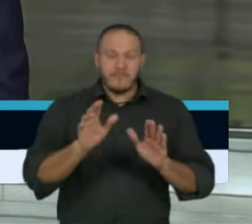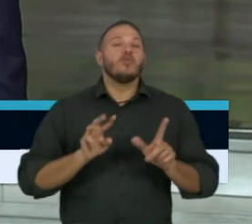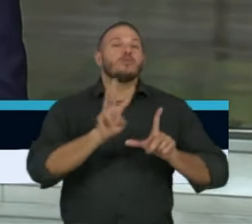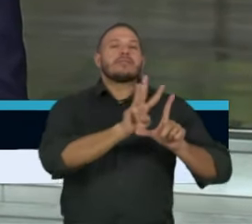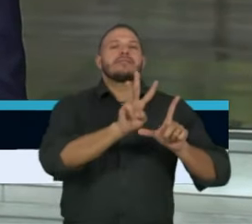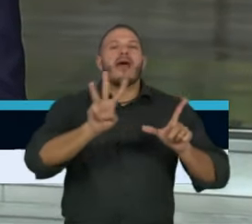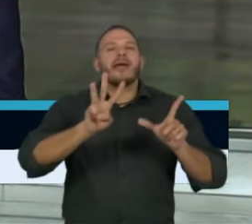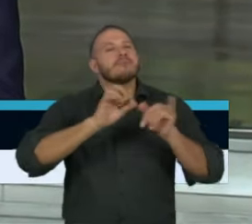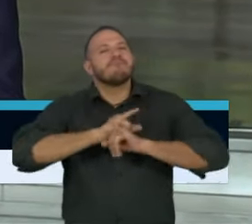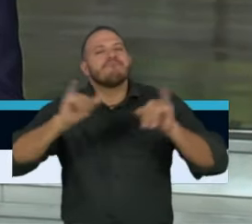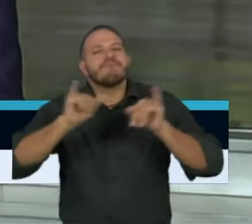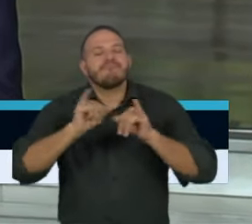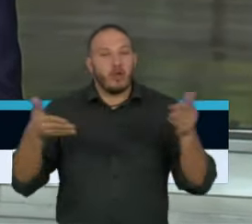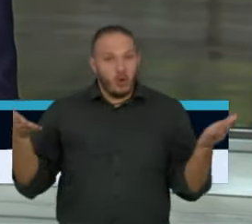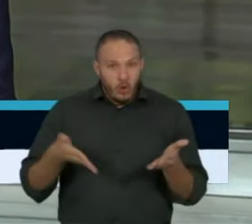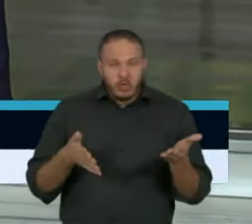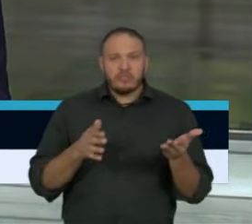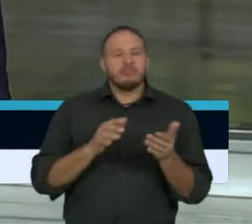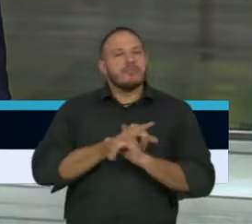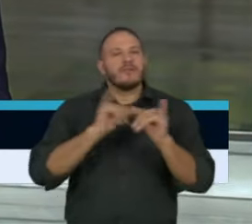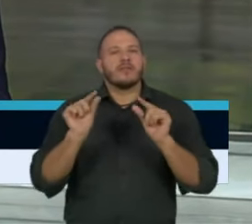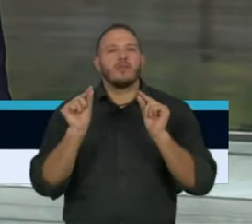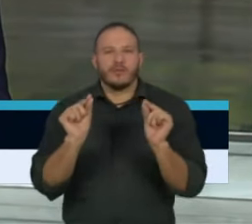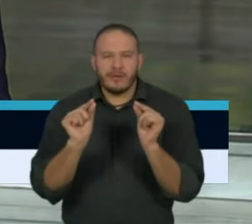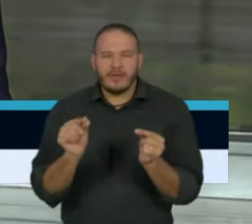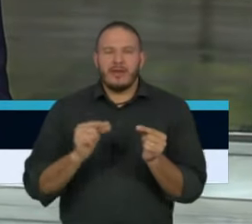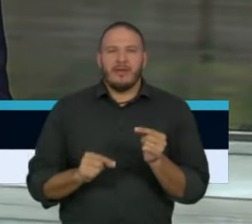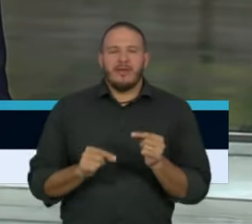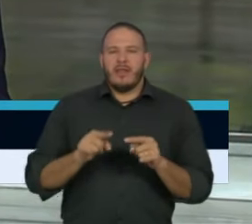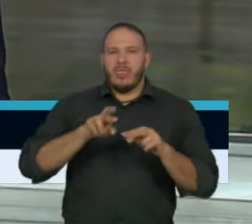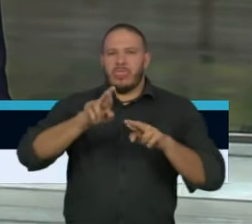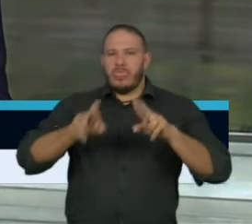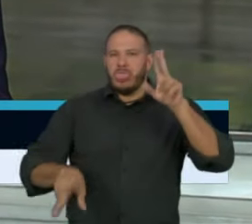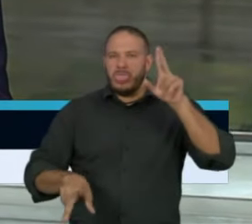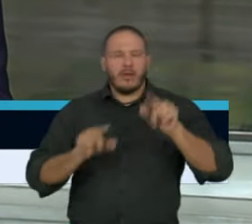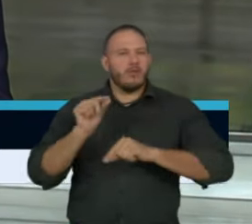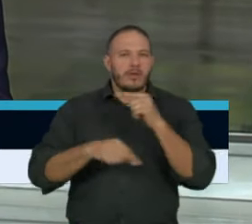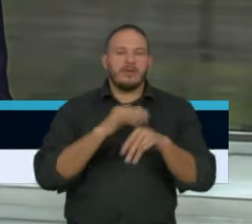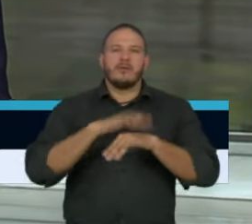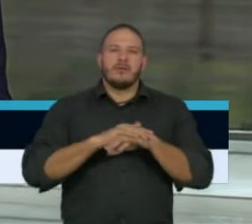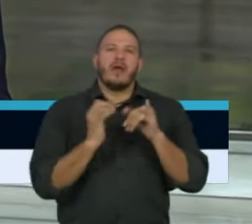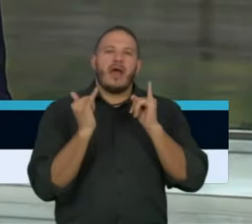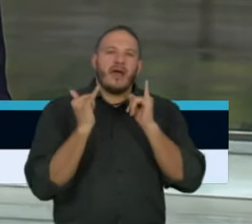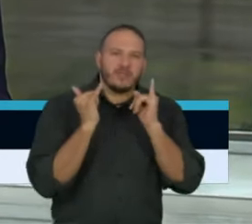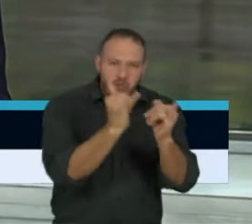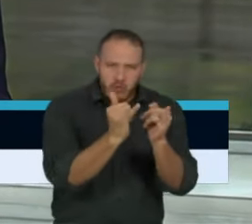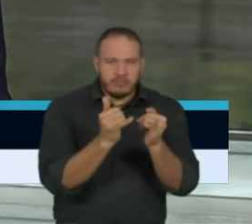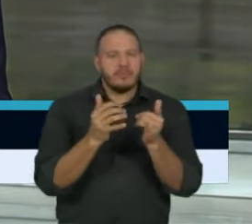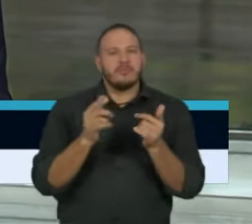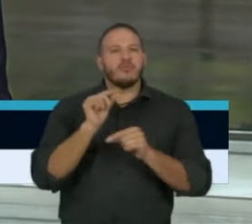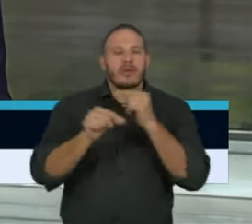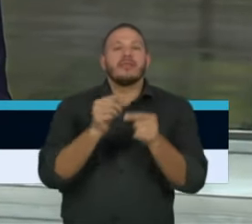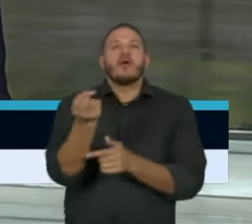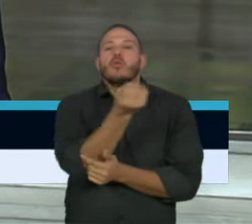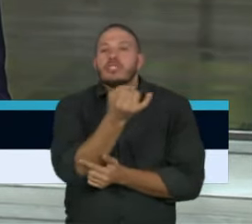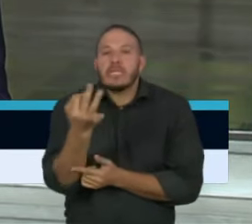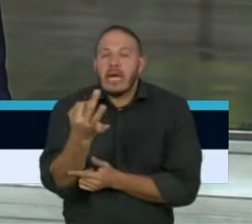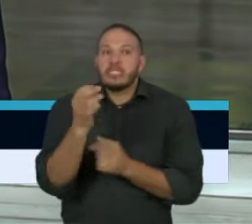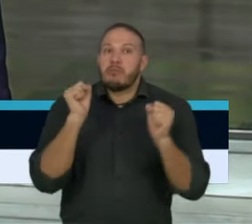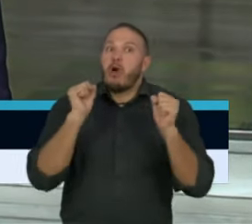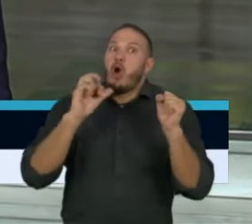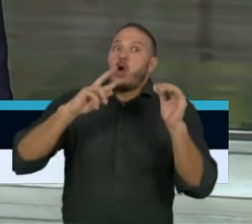notícias publicaram hoje uma discrepância aí entre a notificação, subnotificação de casos